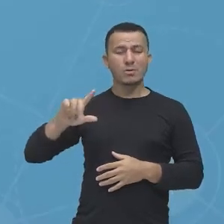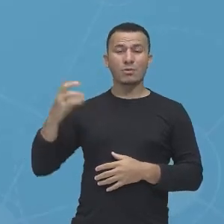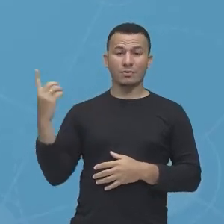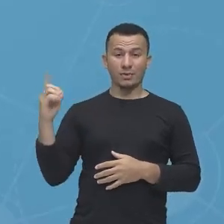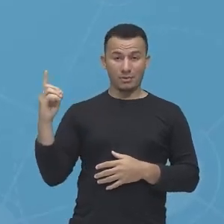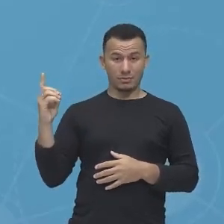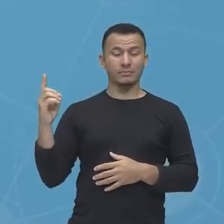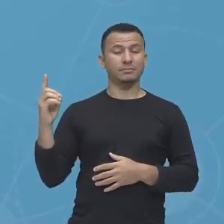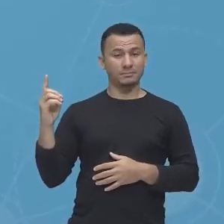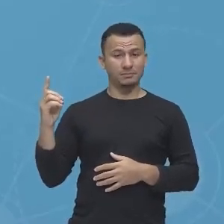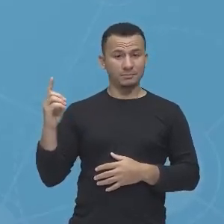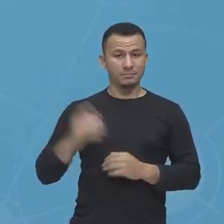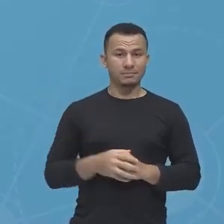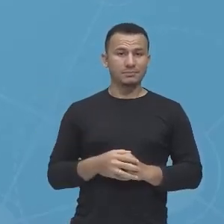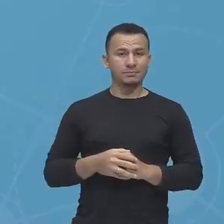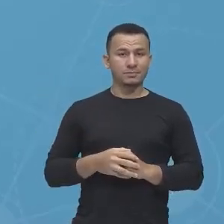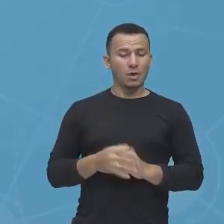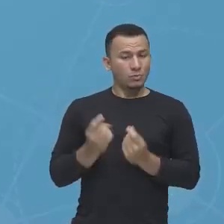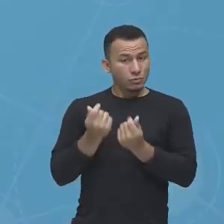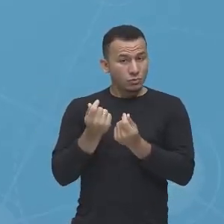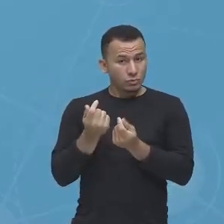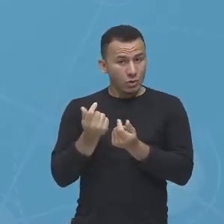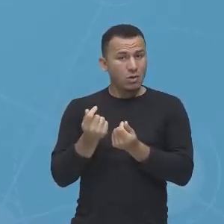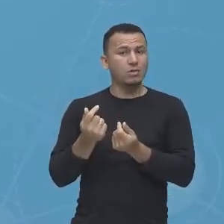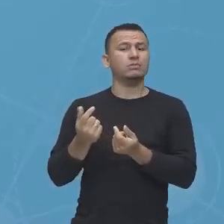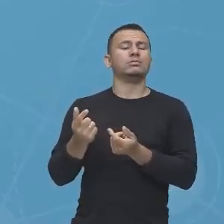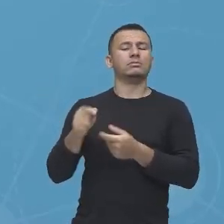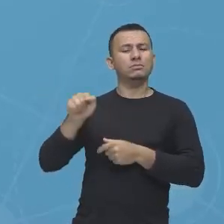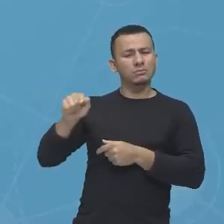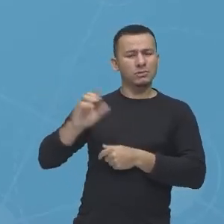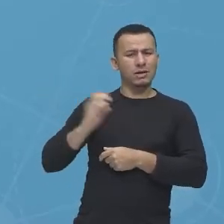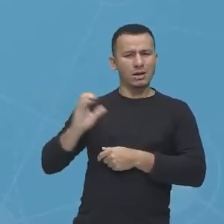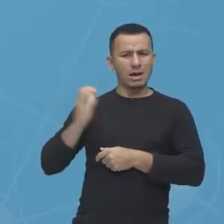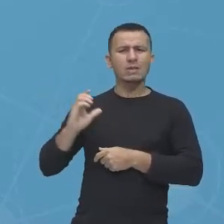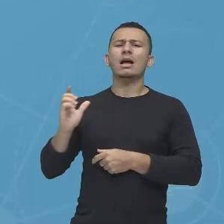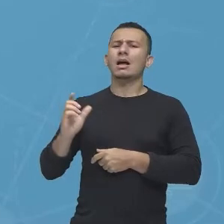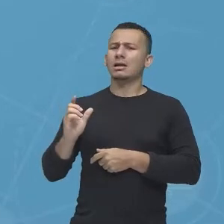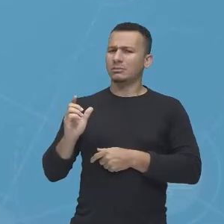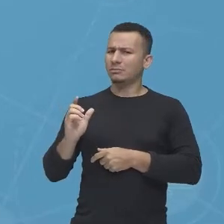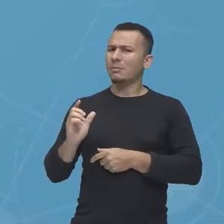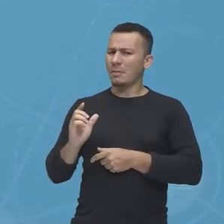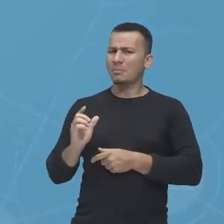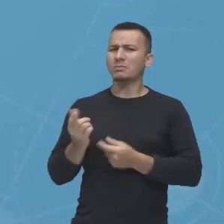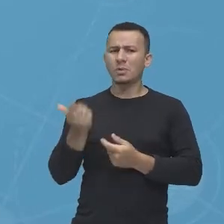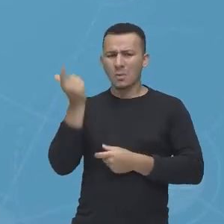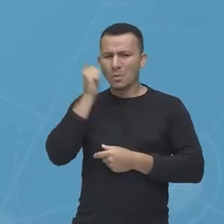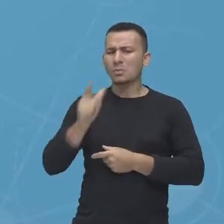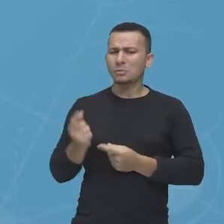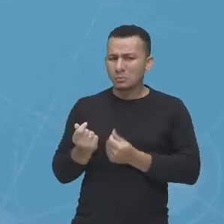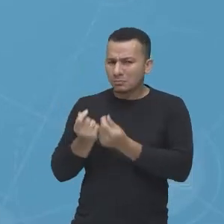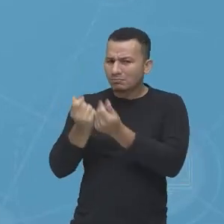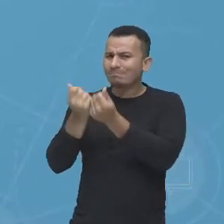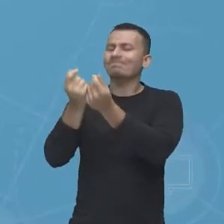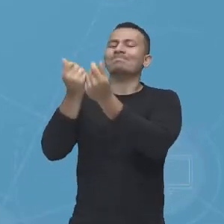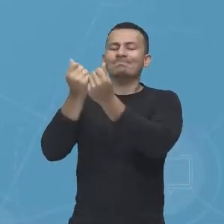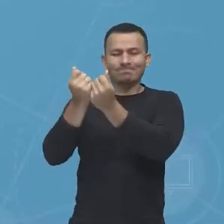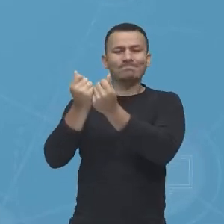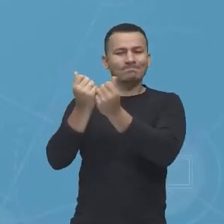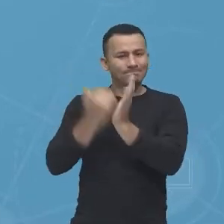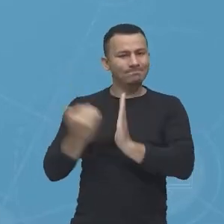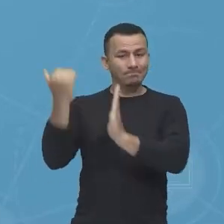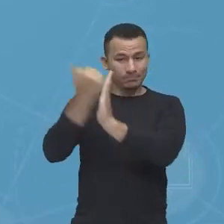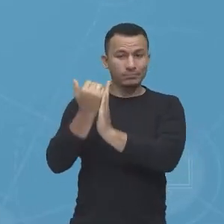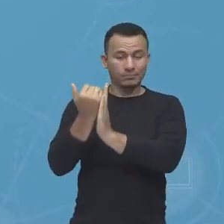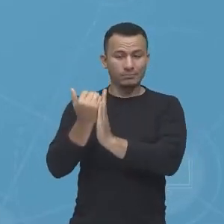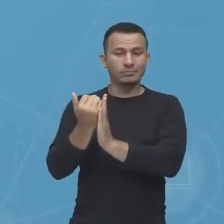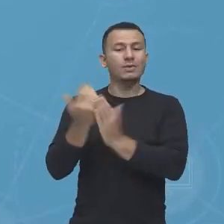considerando só a quantidade de dinheiro que o Canadá produz, é uma quantidade aí de PIB per capita muito alta, o que